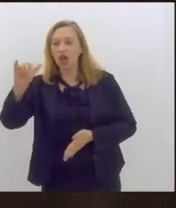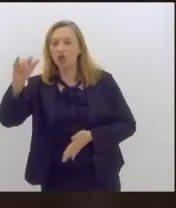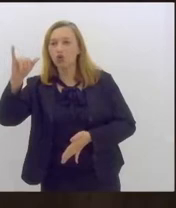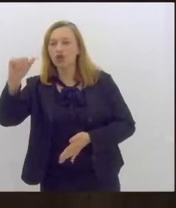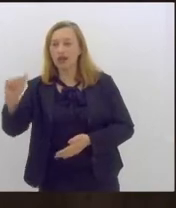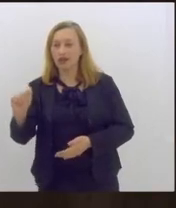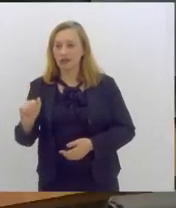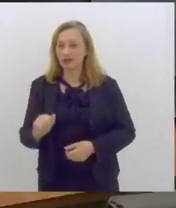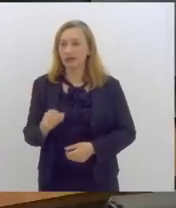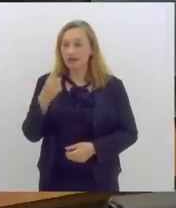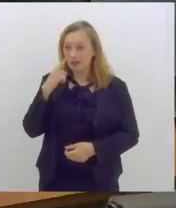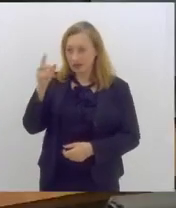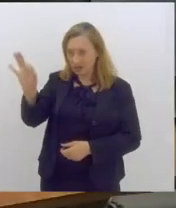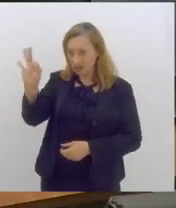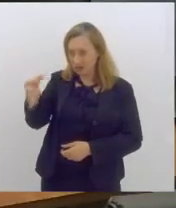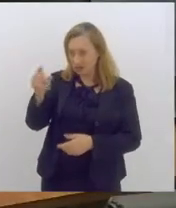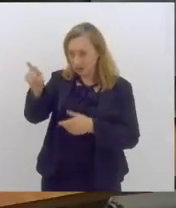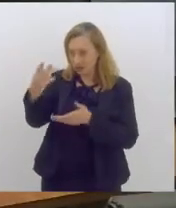a sua tá certa